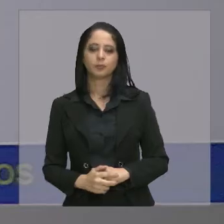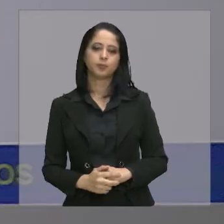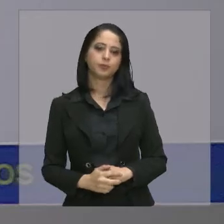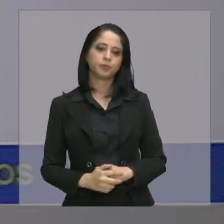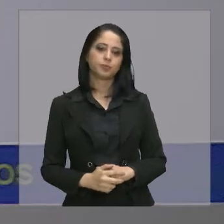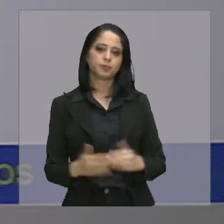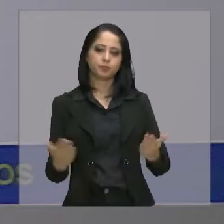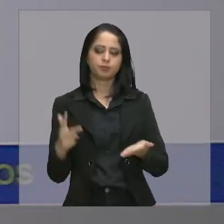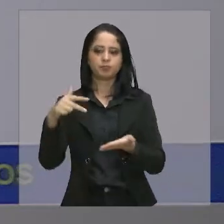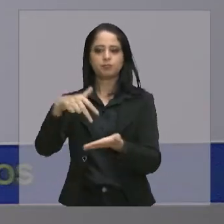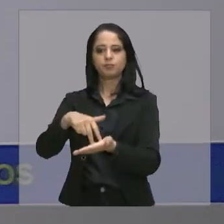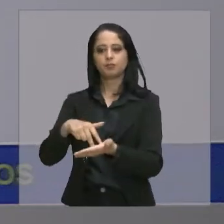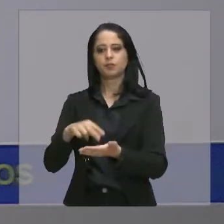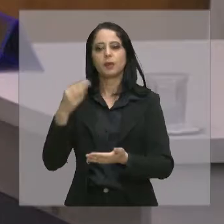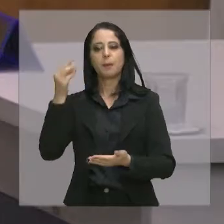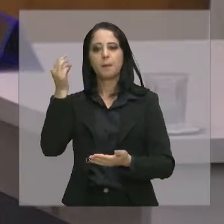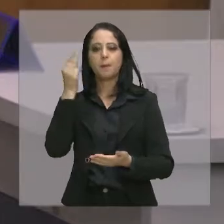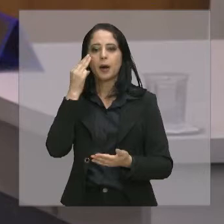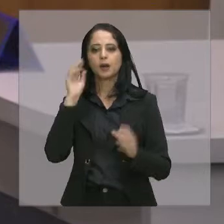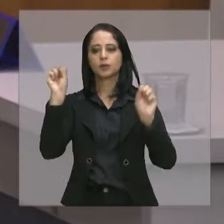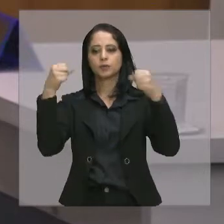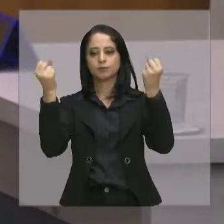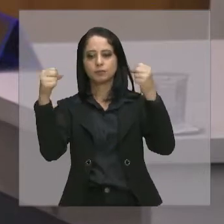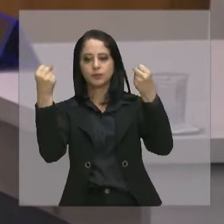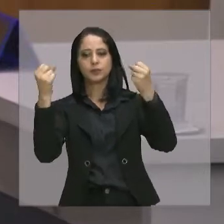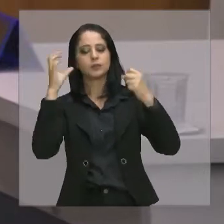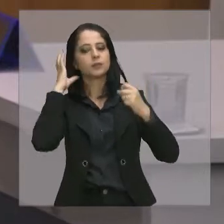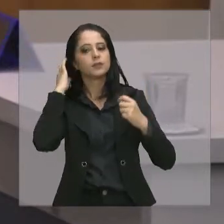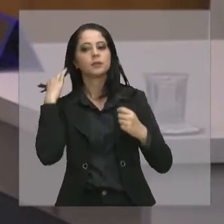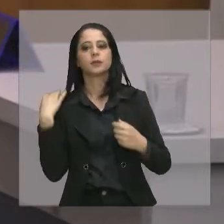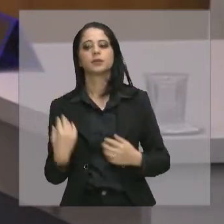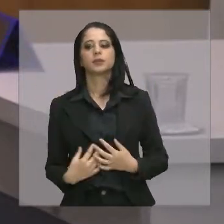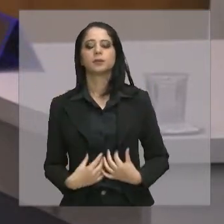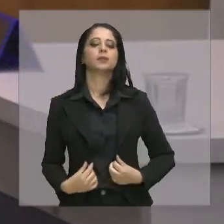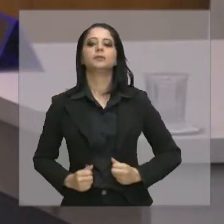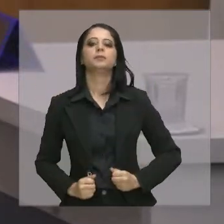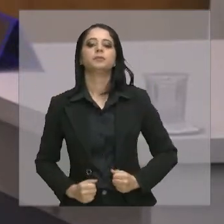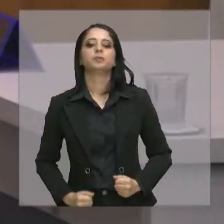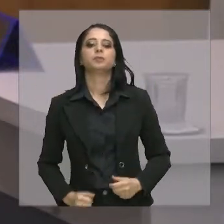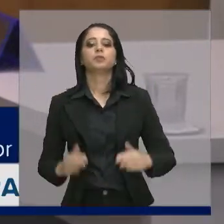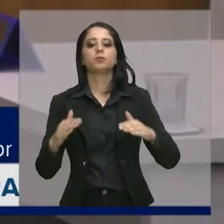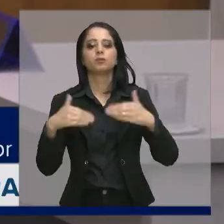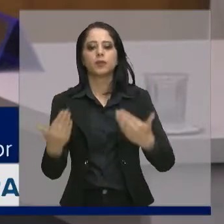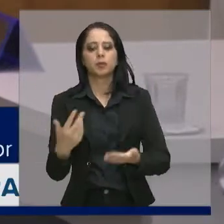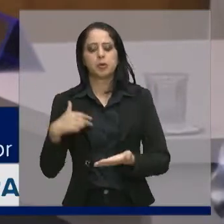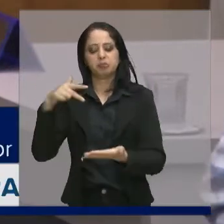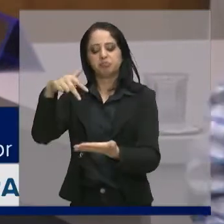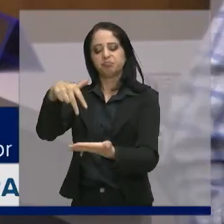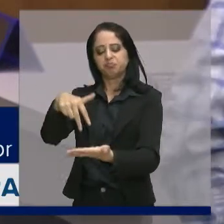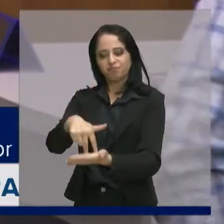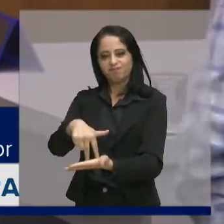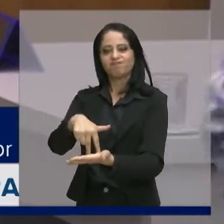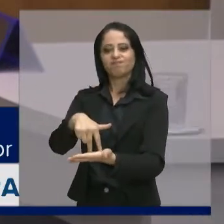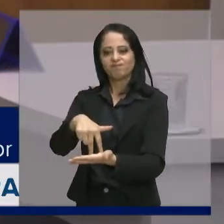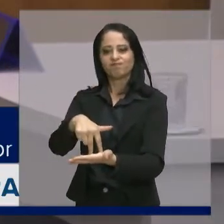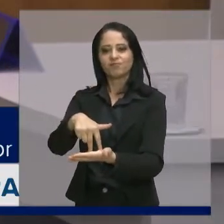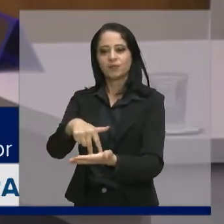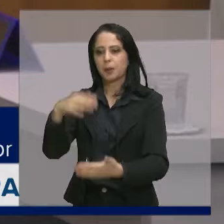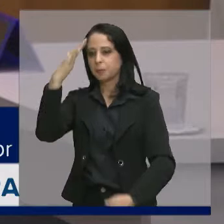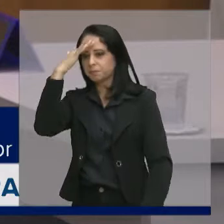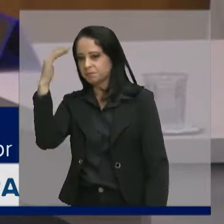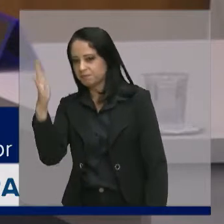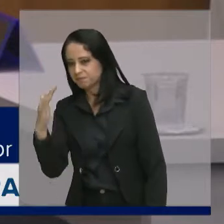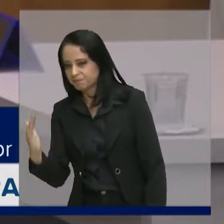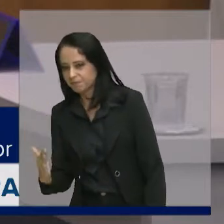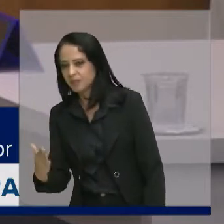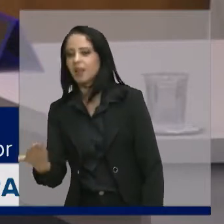palavra, o vereador Marcão da Academia. Senhor presidente, vem aqui nesse microfone fazer uma homenagem a